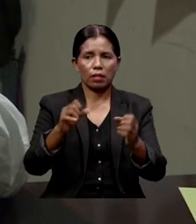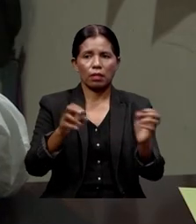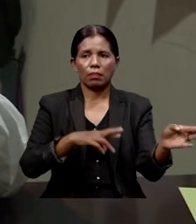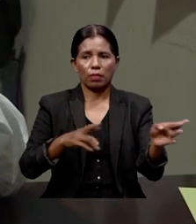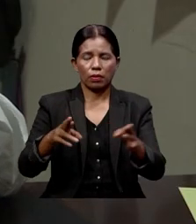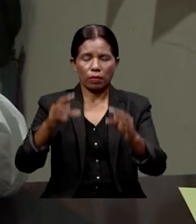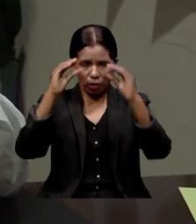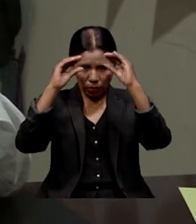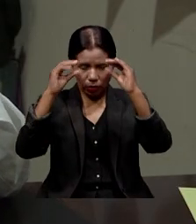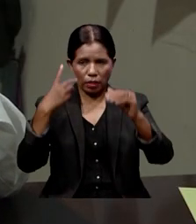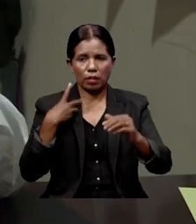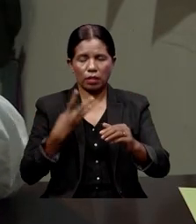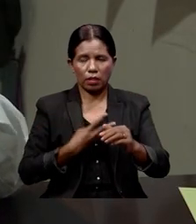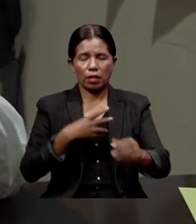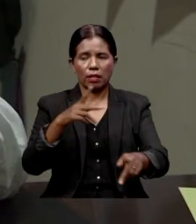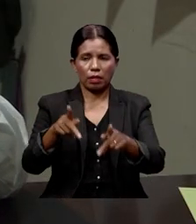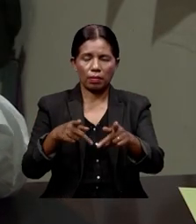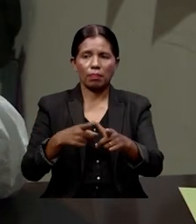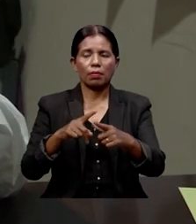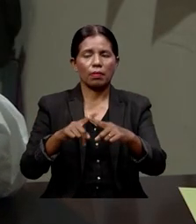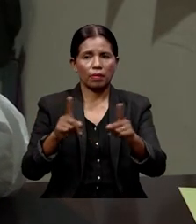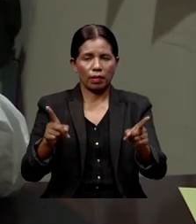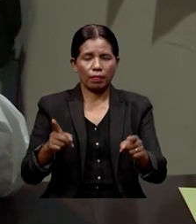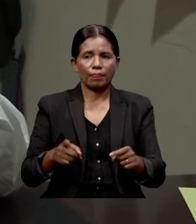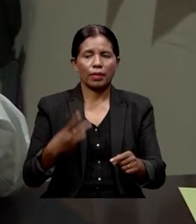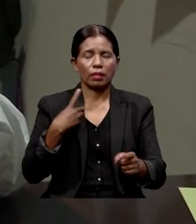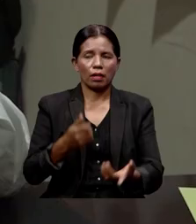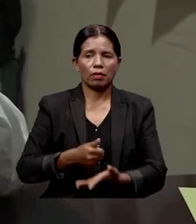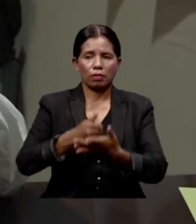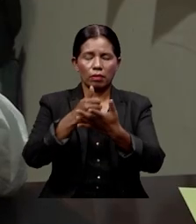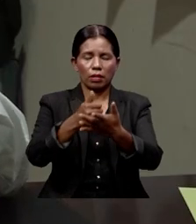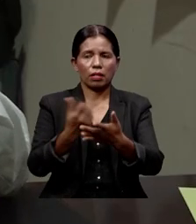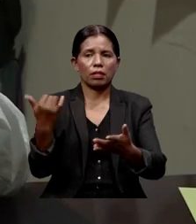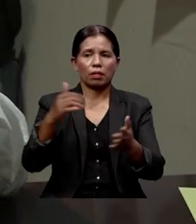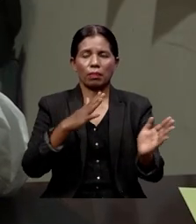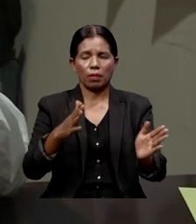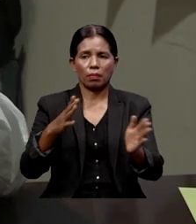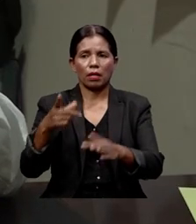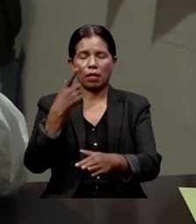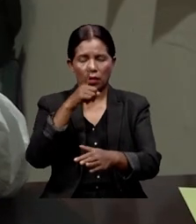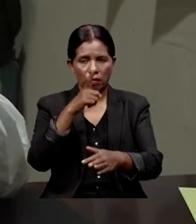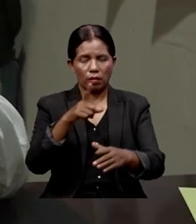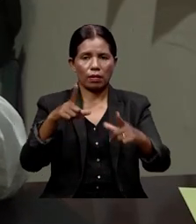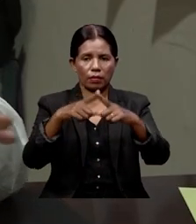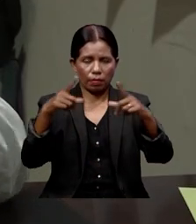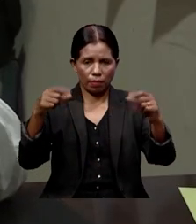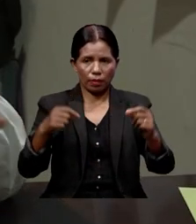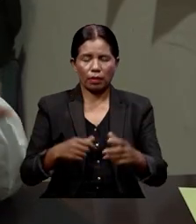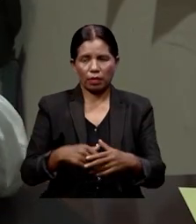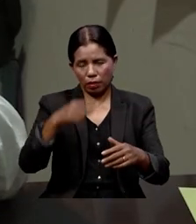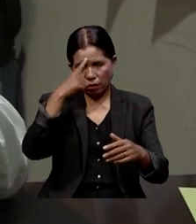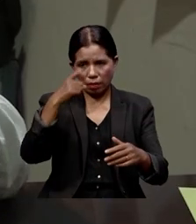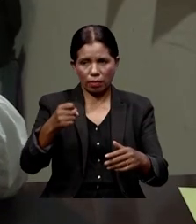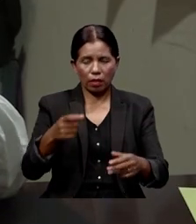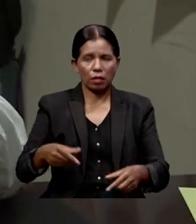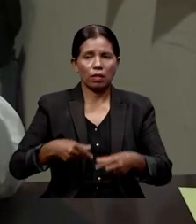a nornita nema mas ita ajuda sira apoio sira hori per par de lingua Japão tamba at